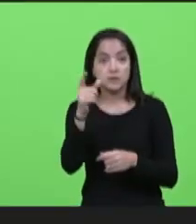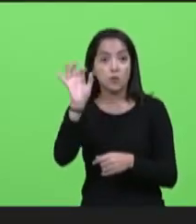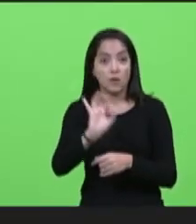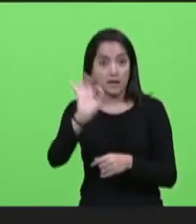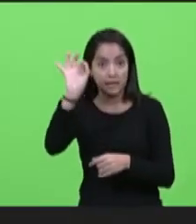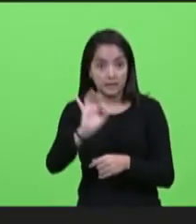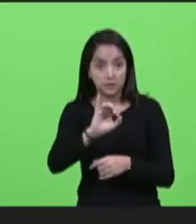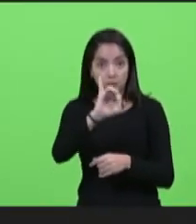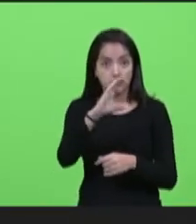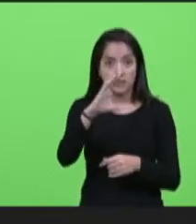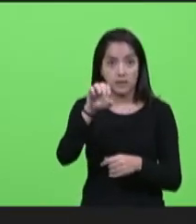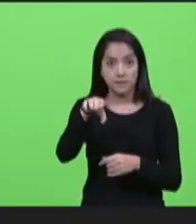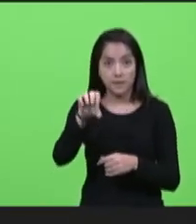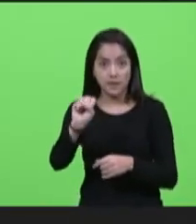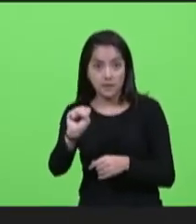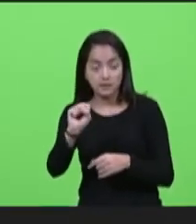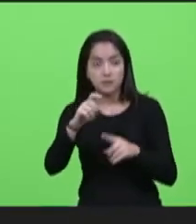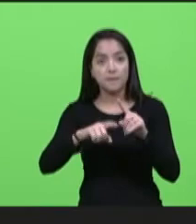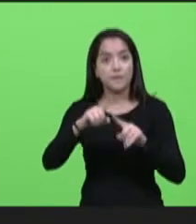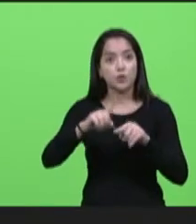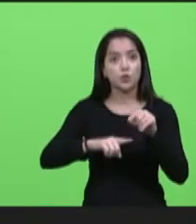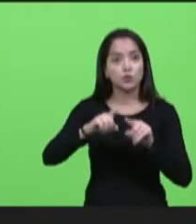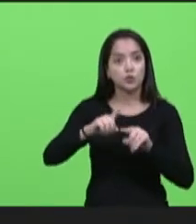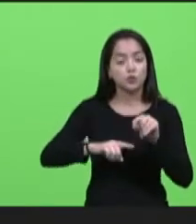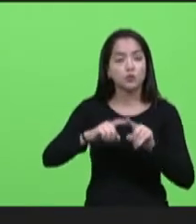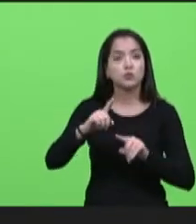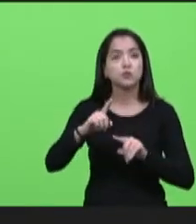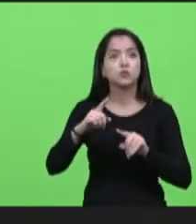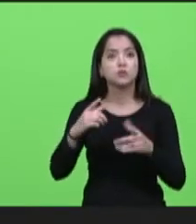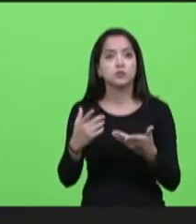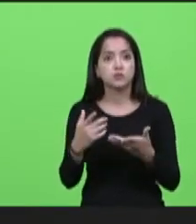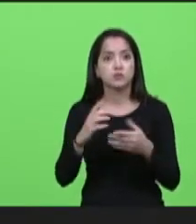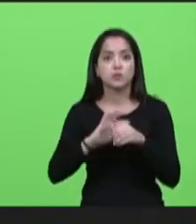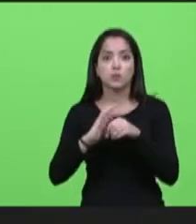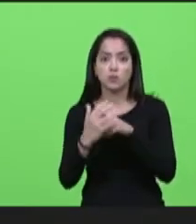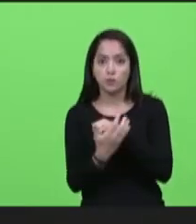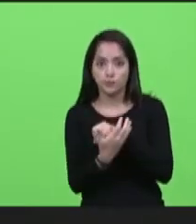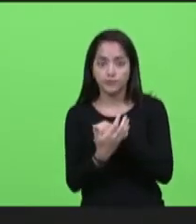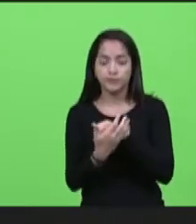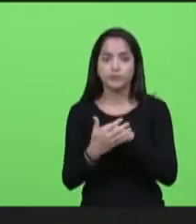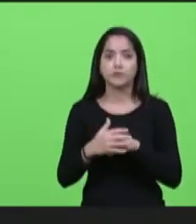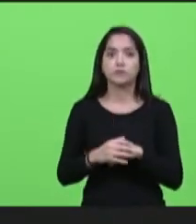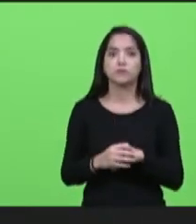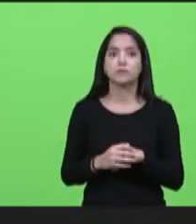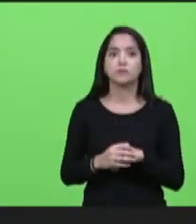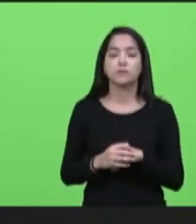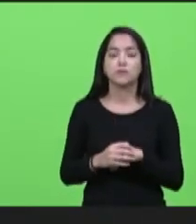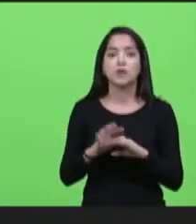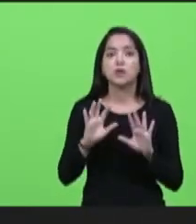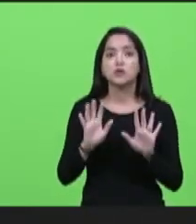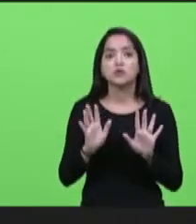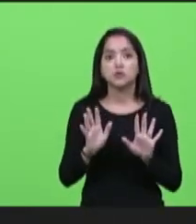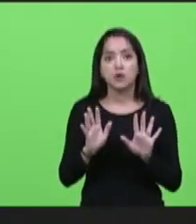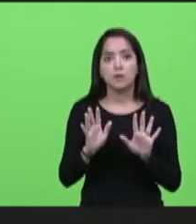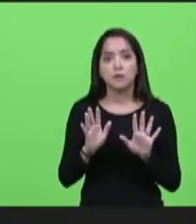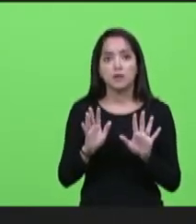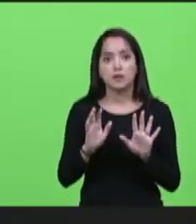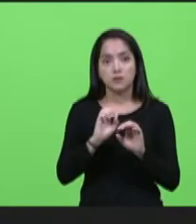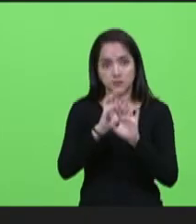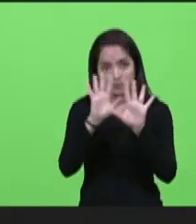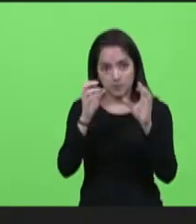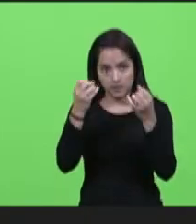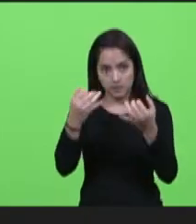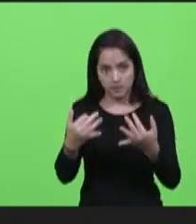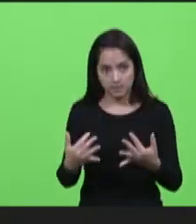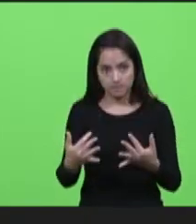nos produtos correlacionados com o Covid-19. Perfeito, senhor presidente. Só para a título de exemplificação para a